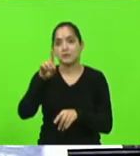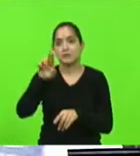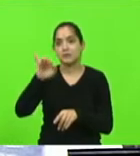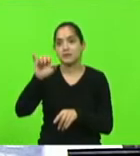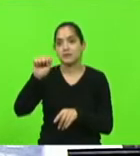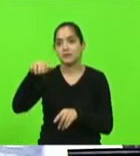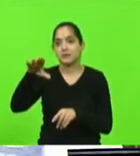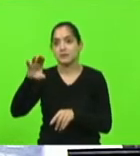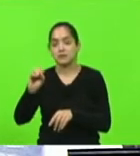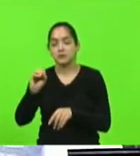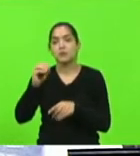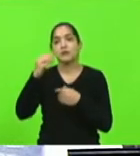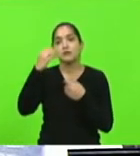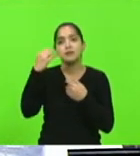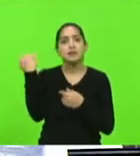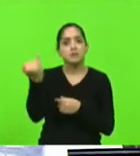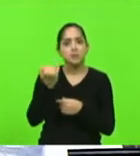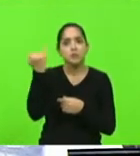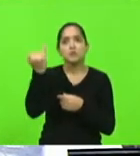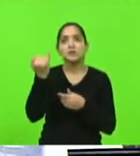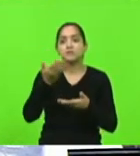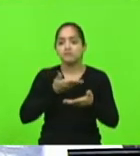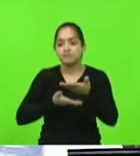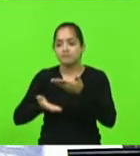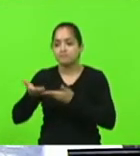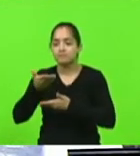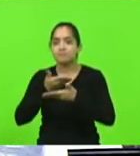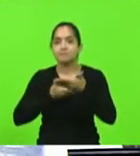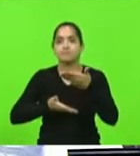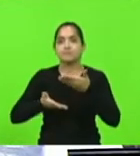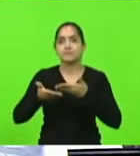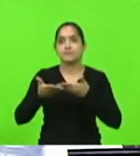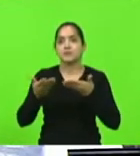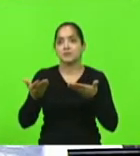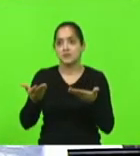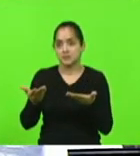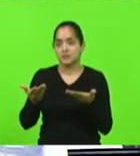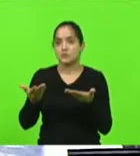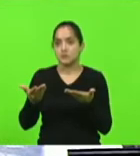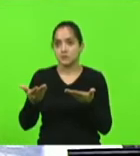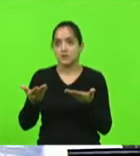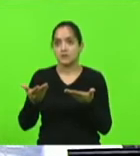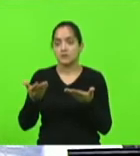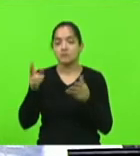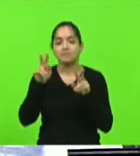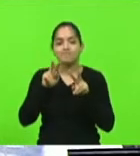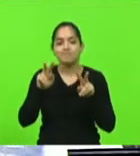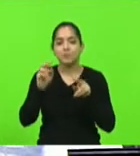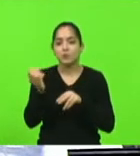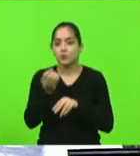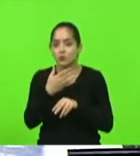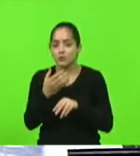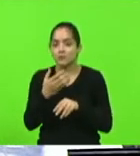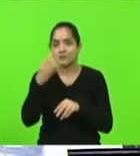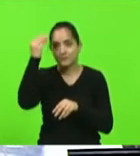mas que é importante essa oxigenação e estes novos olhares aqui na casa. Obrigado.